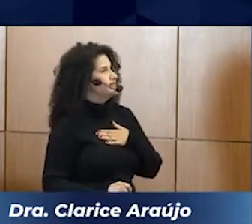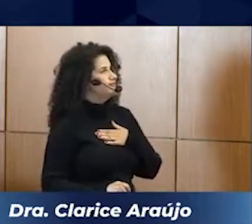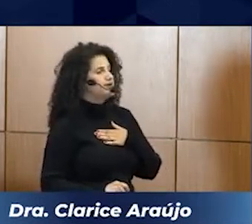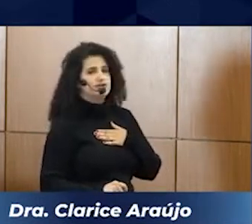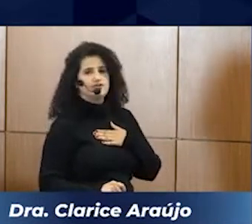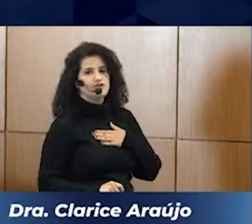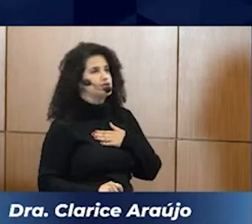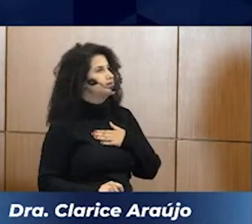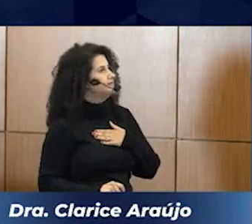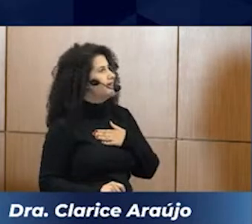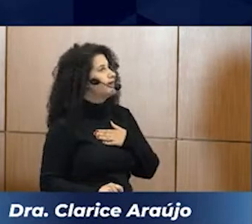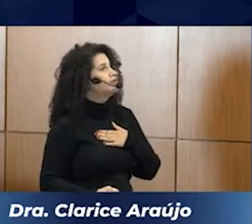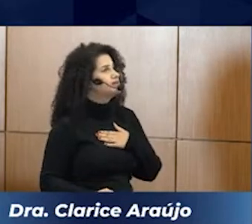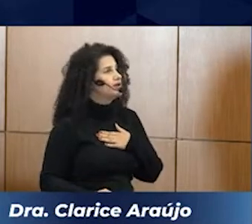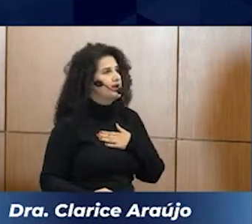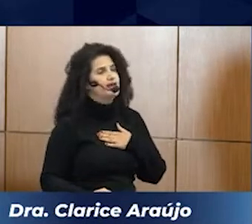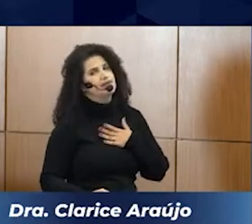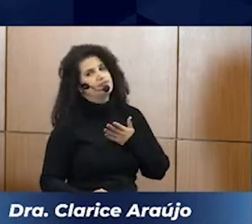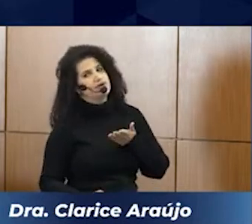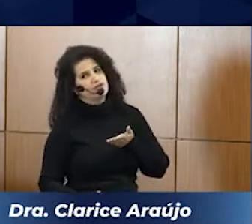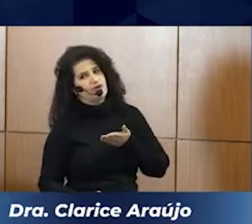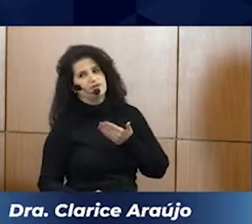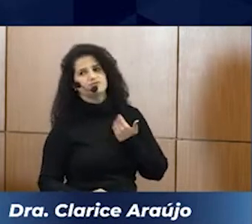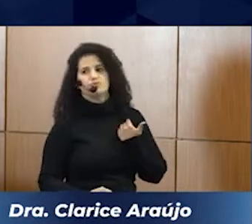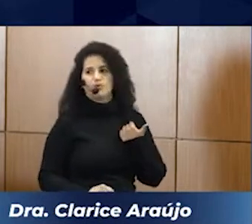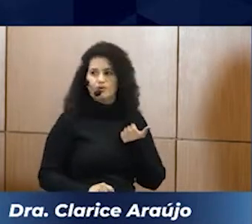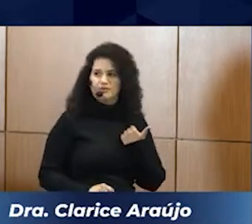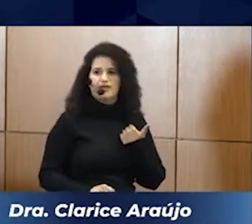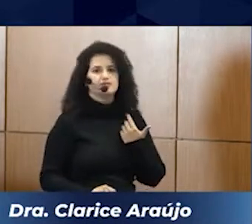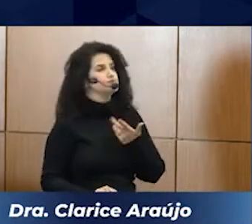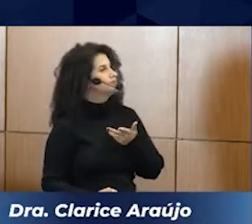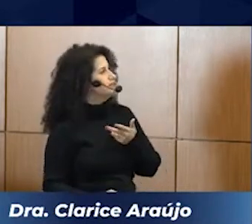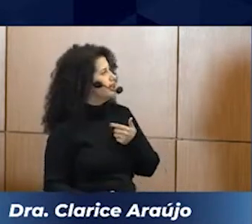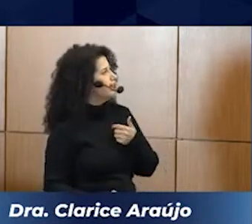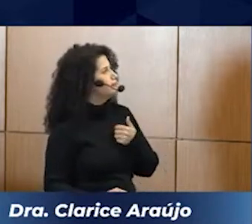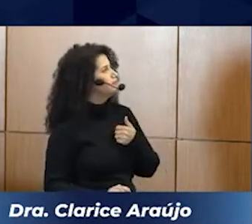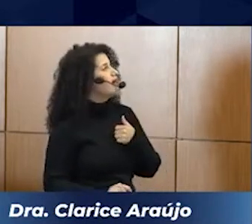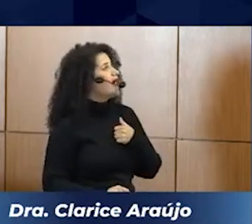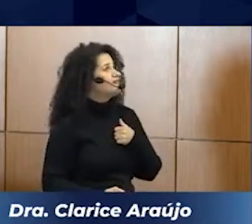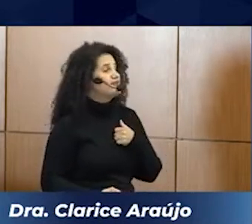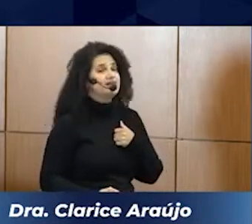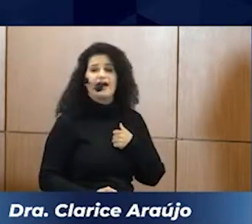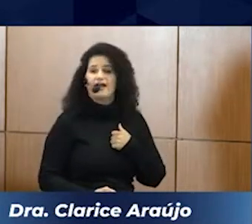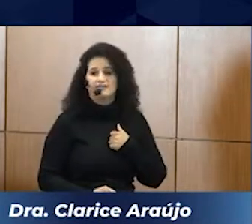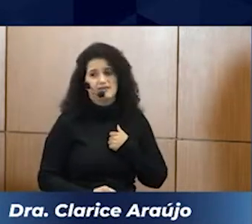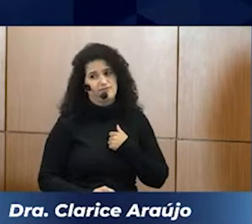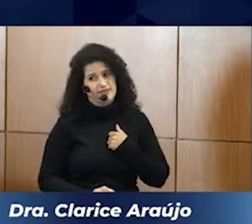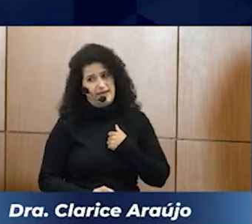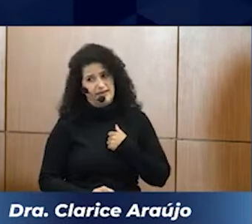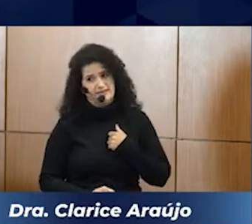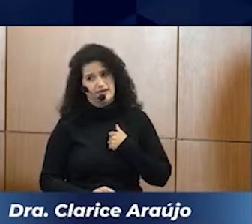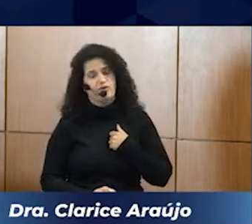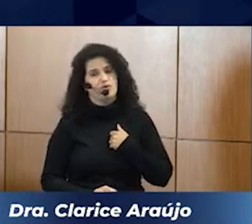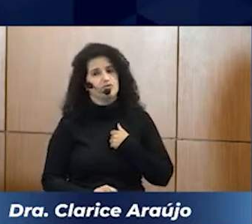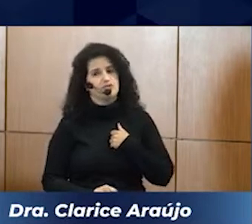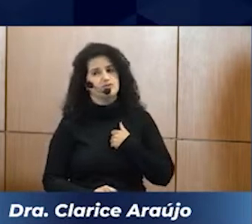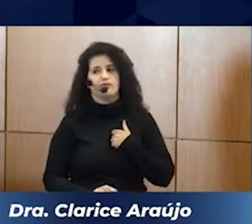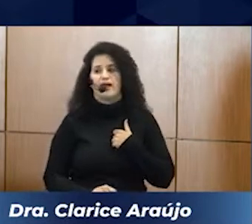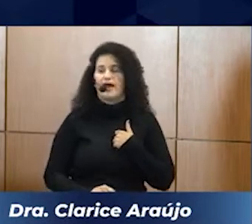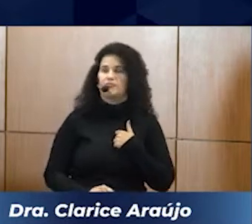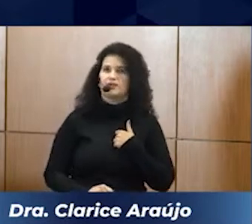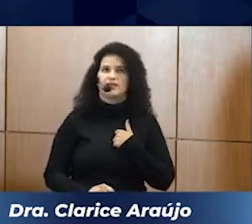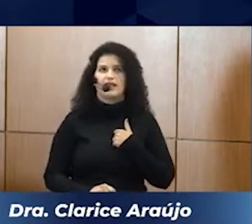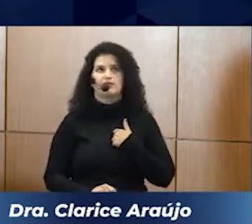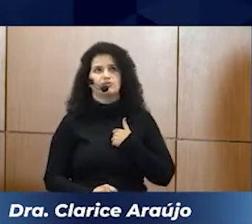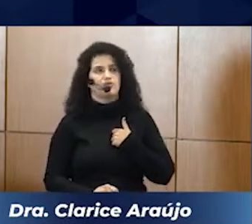evidência relevante, né, o que não é relevante, talvez, para o meu contexto, o que é, avaliar essa evidência, como eu disse,